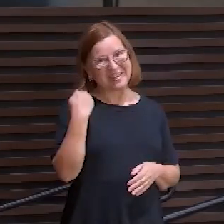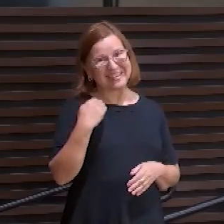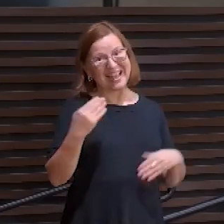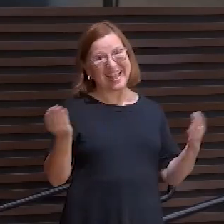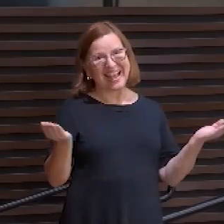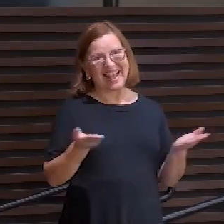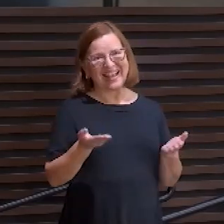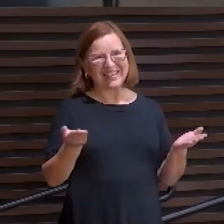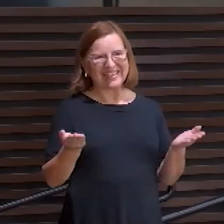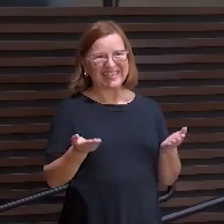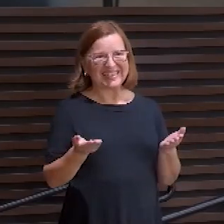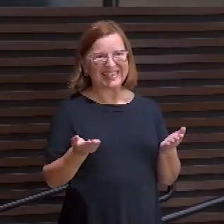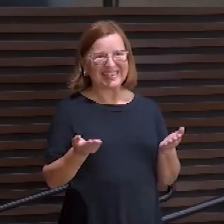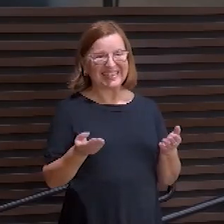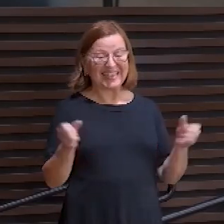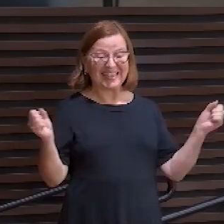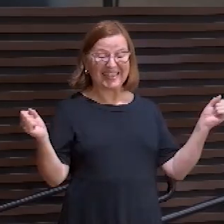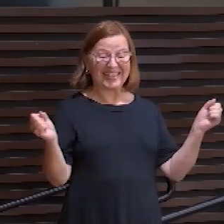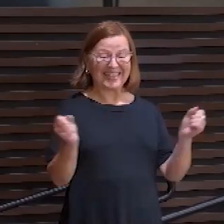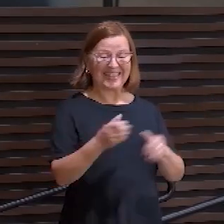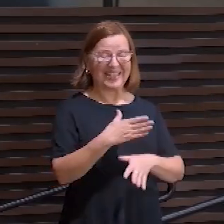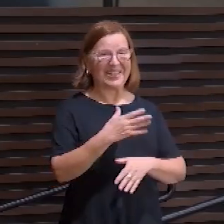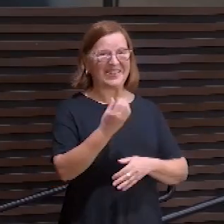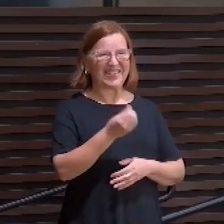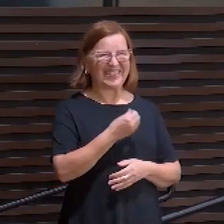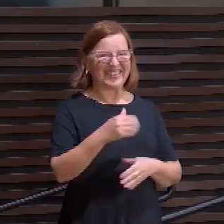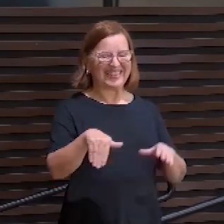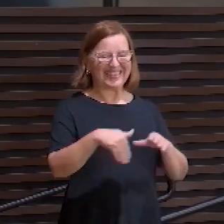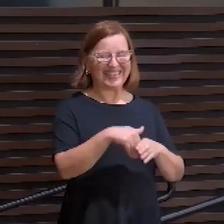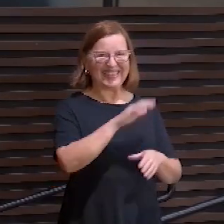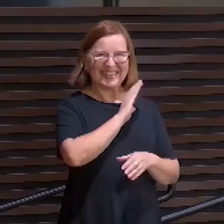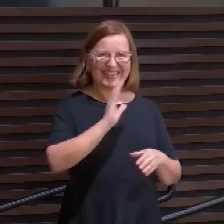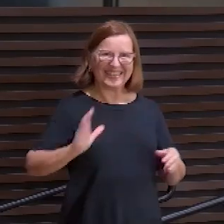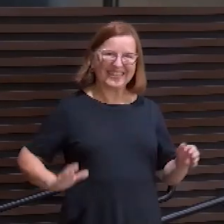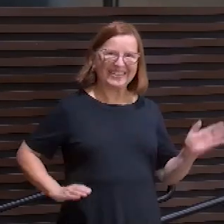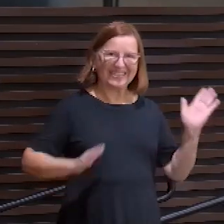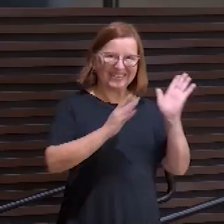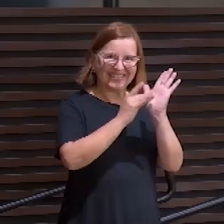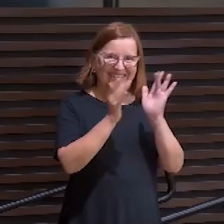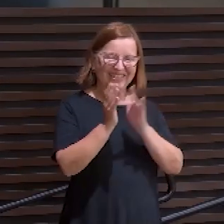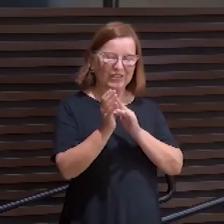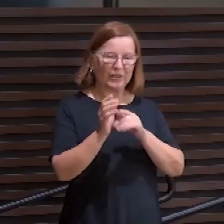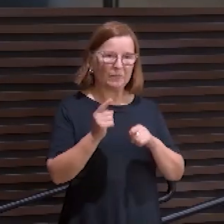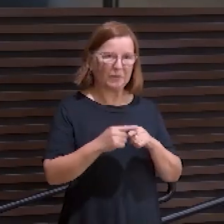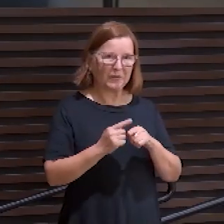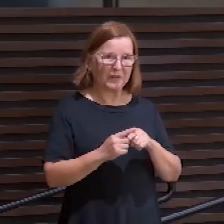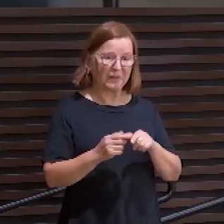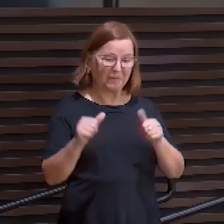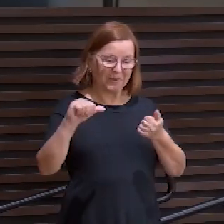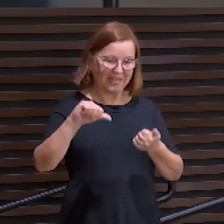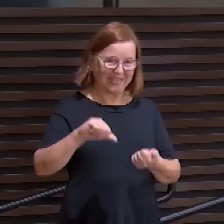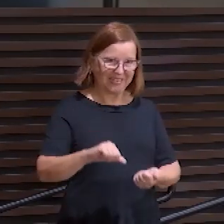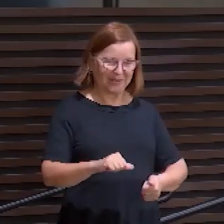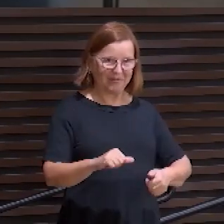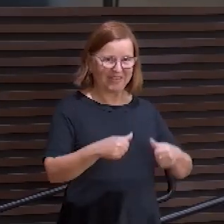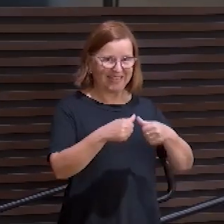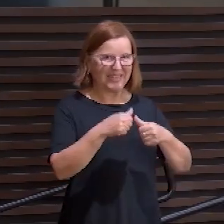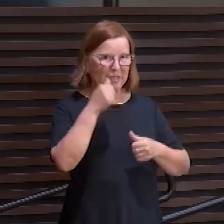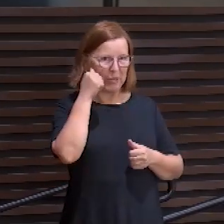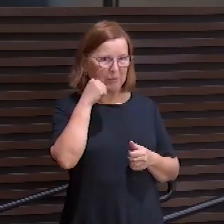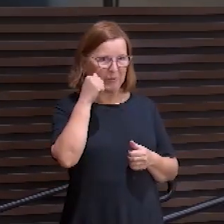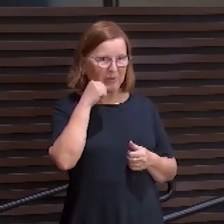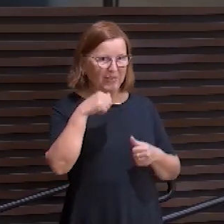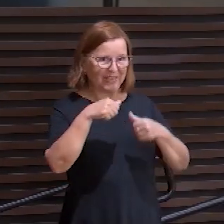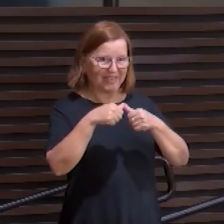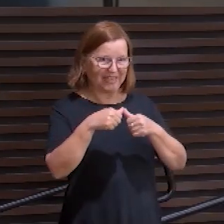sou uma nova criação em Cristo Jesus. No dia do batismo dela, estavam dois